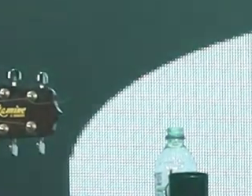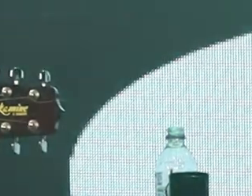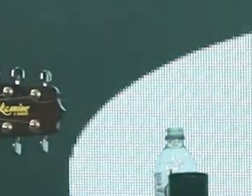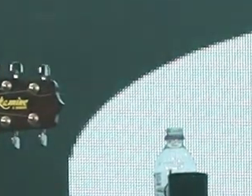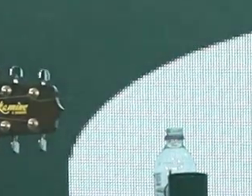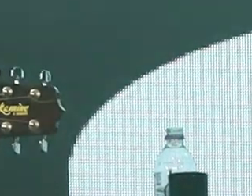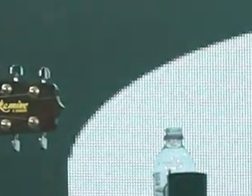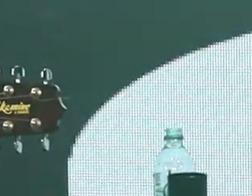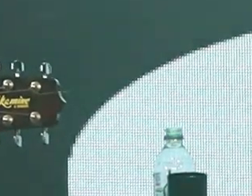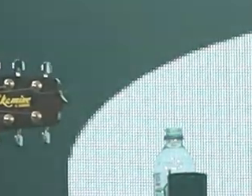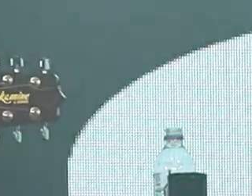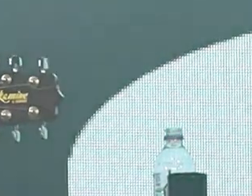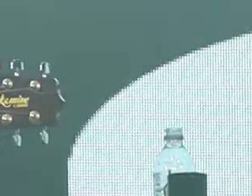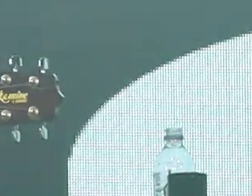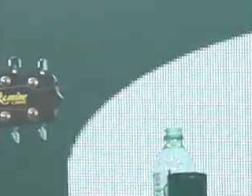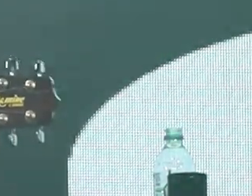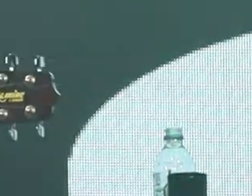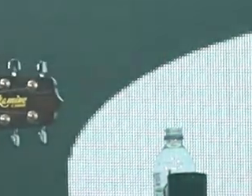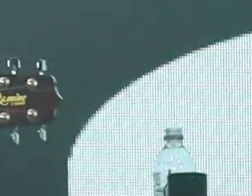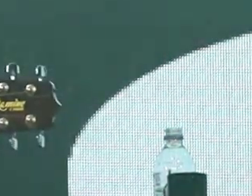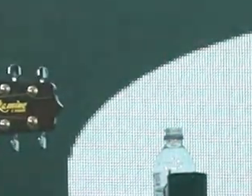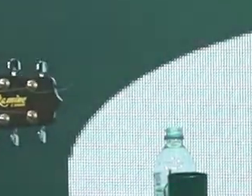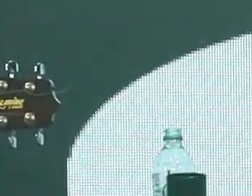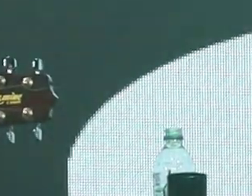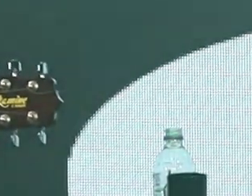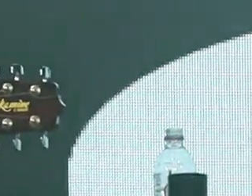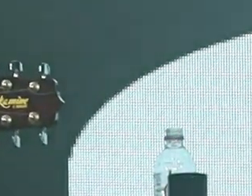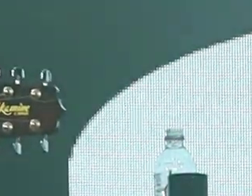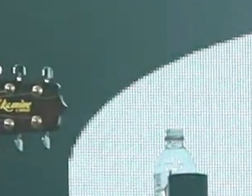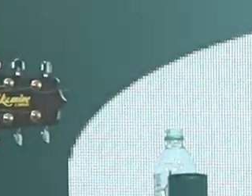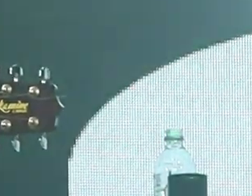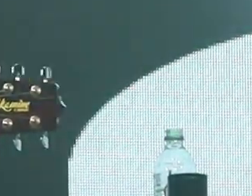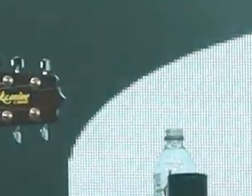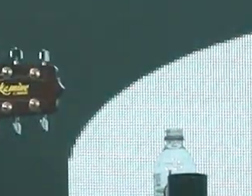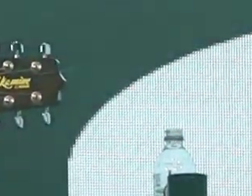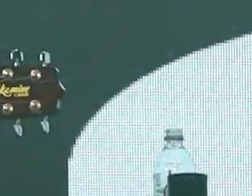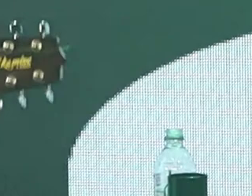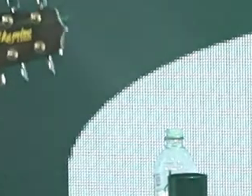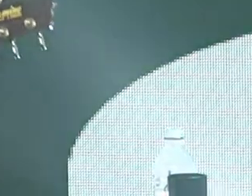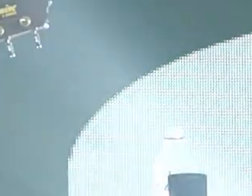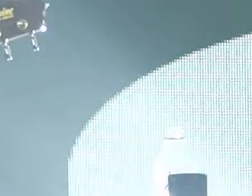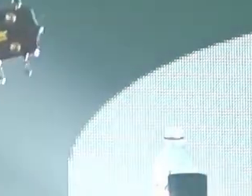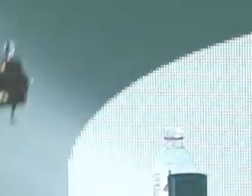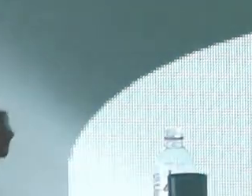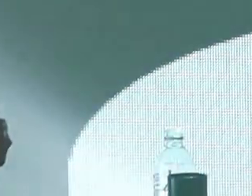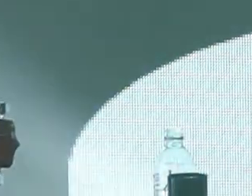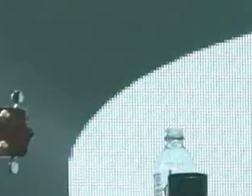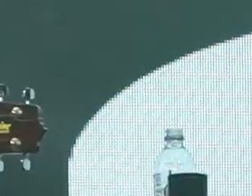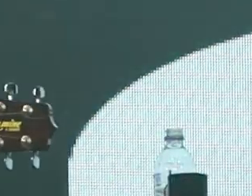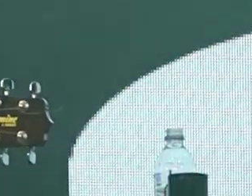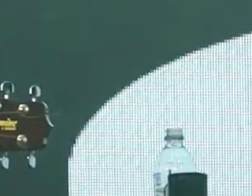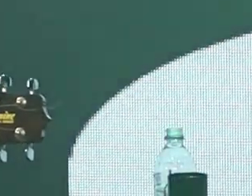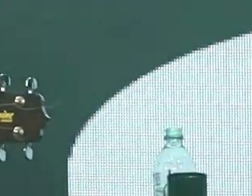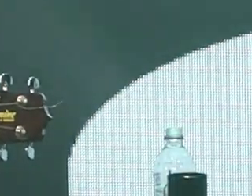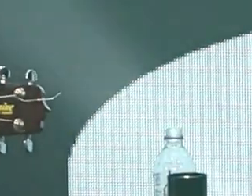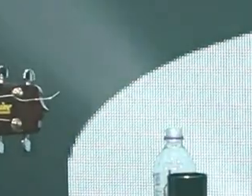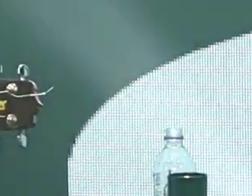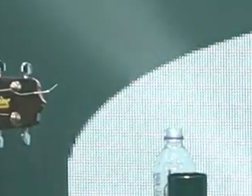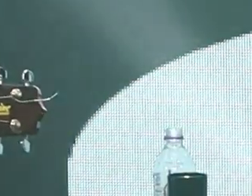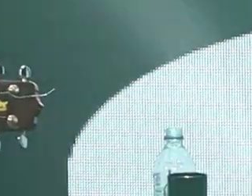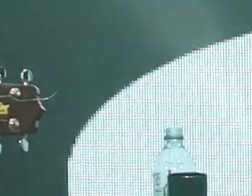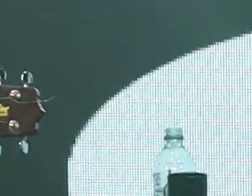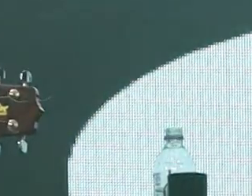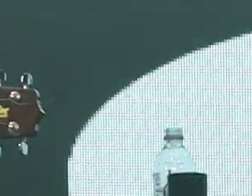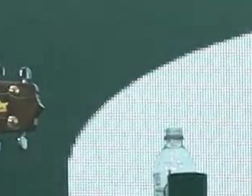meu pingo de areia, o lele chá na estrivaria, a saracura vai cantando em puleirada. Escuto o grito do